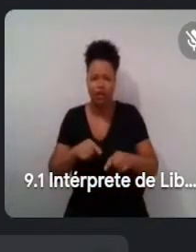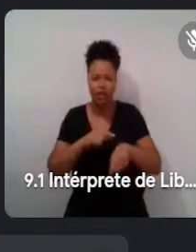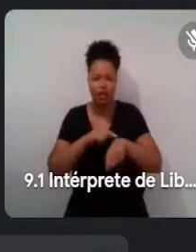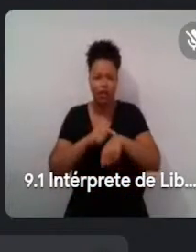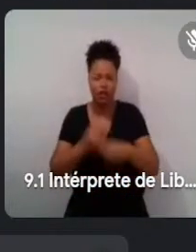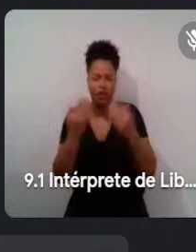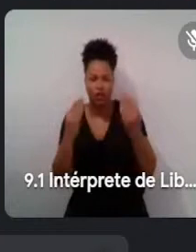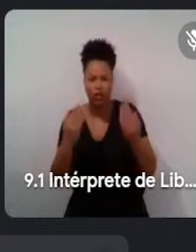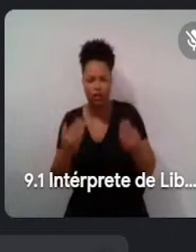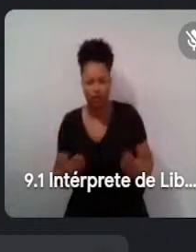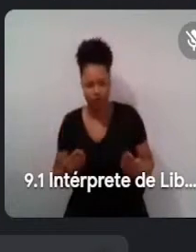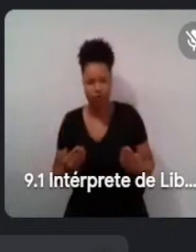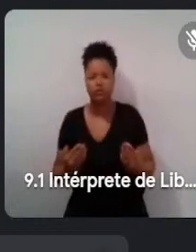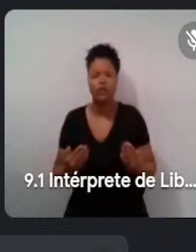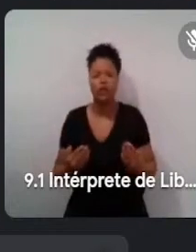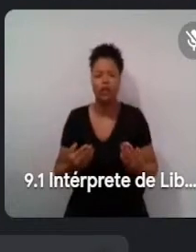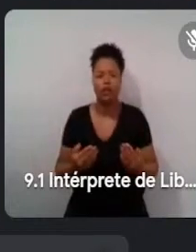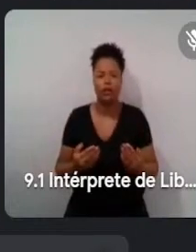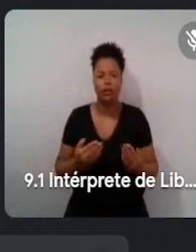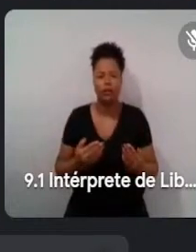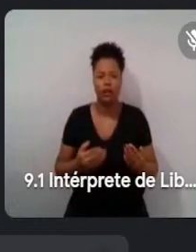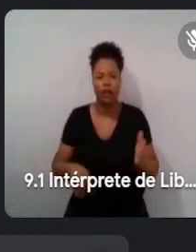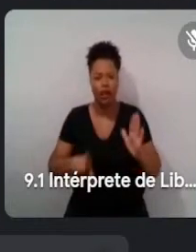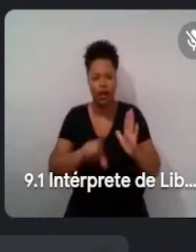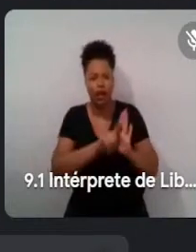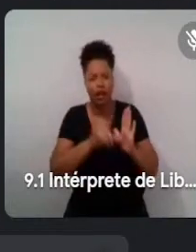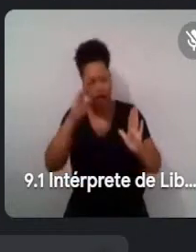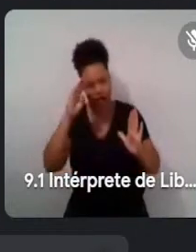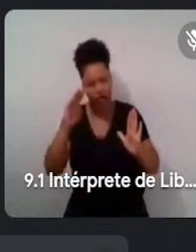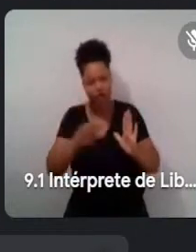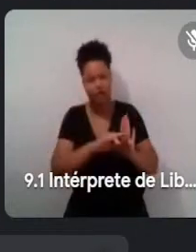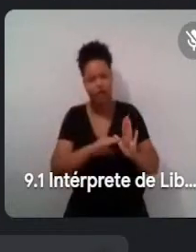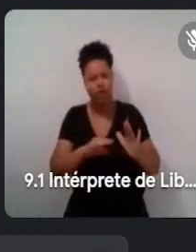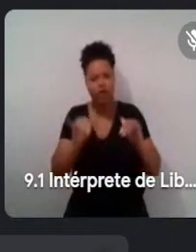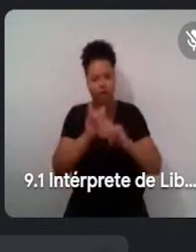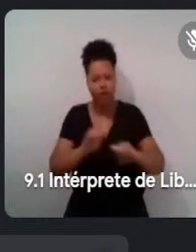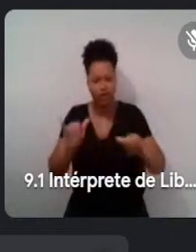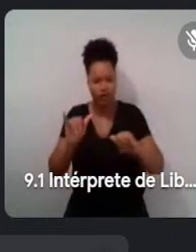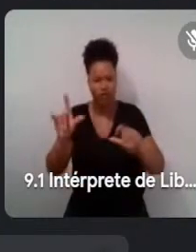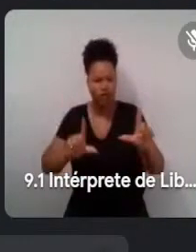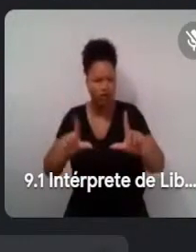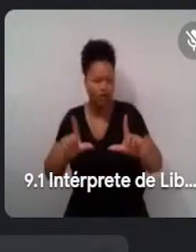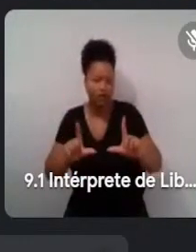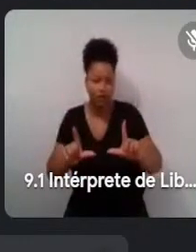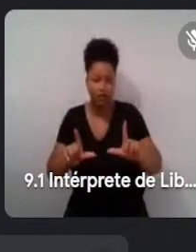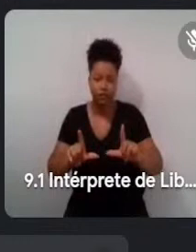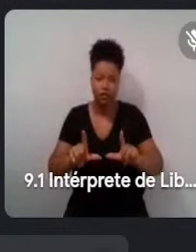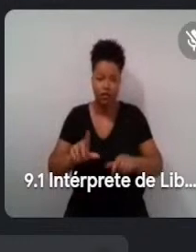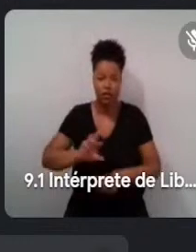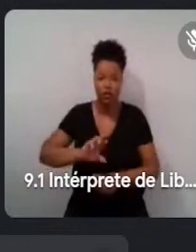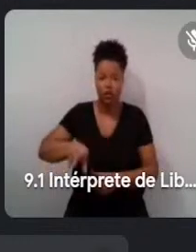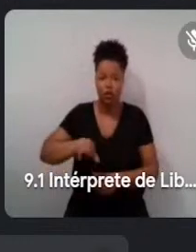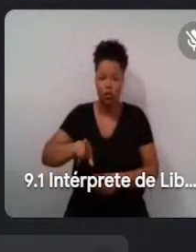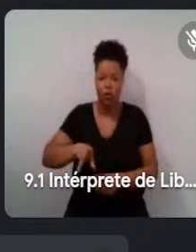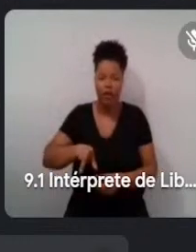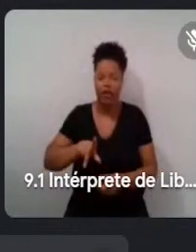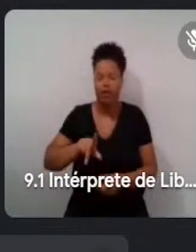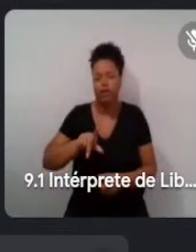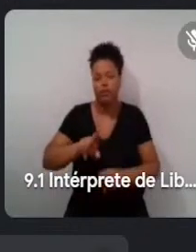ilegalidade da veiculação da propaganda, e não a questão justamente da aplicação da